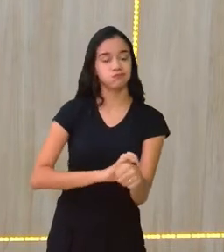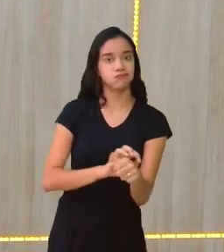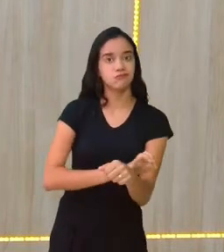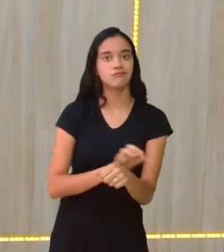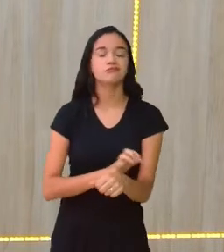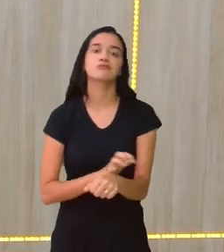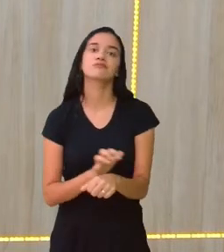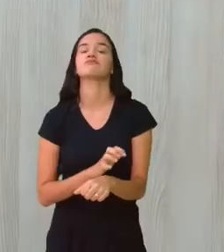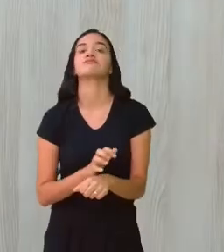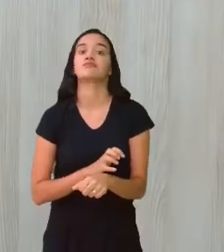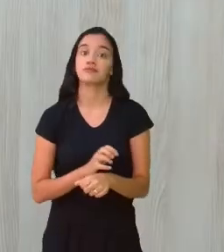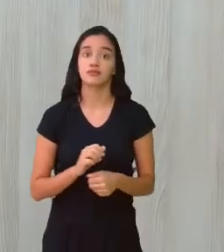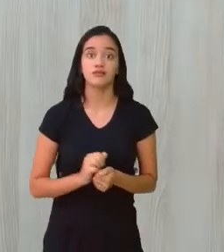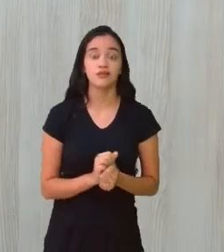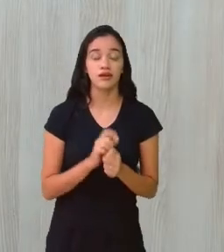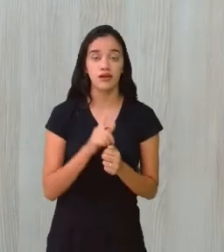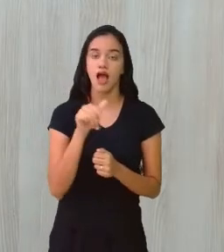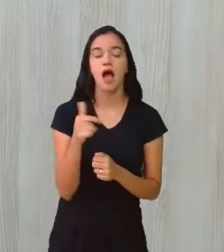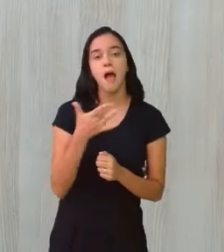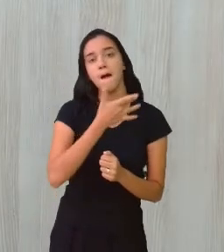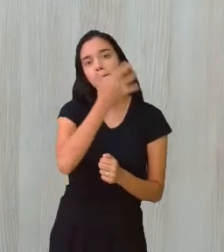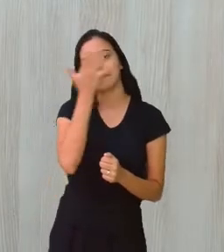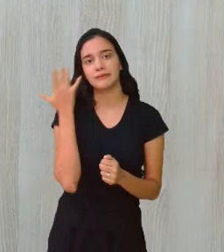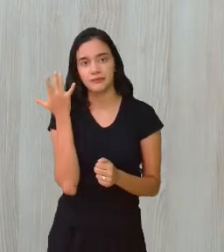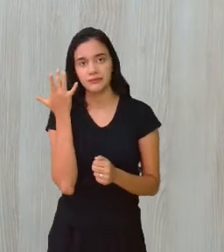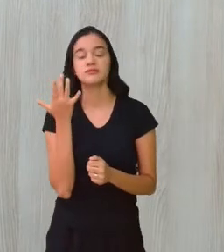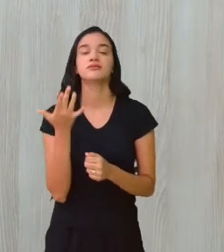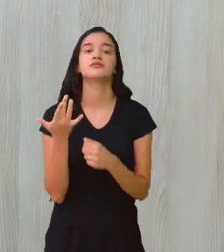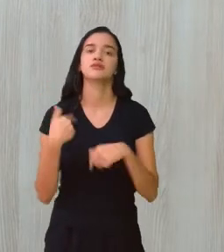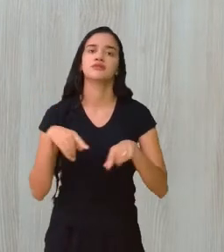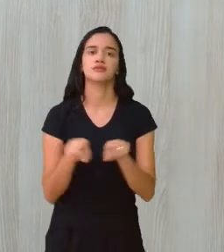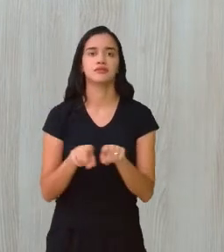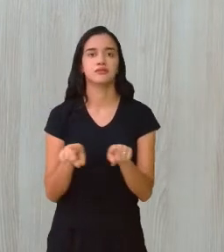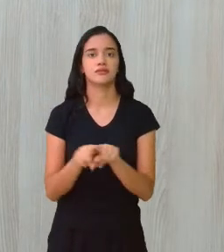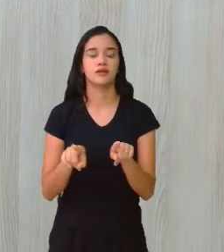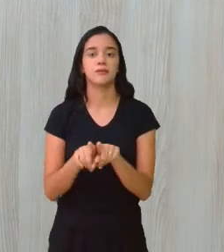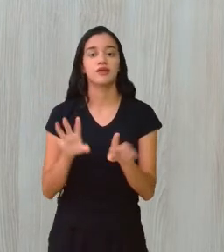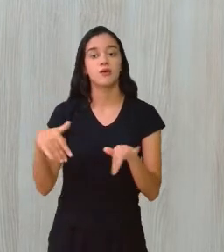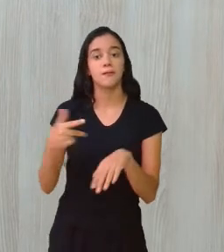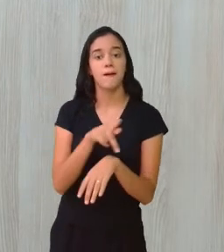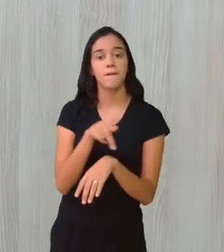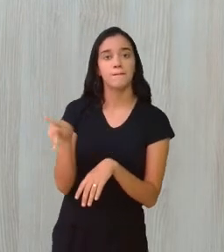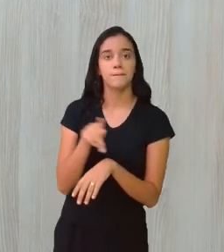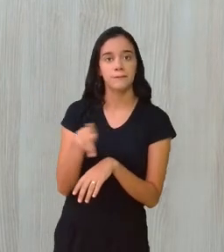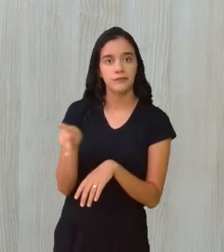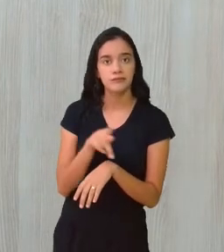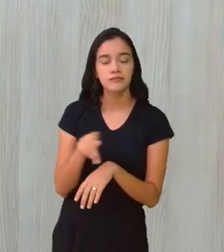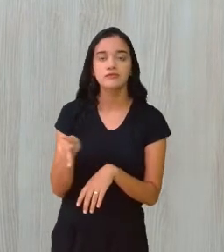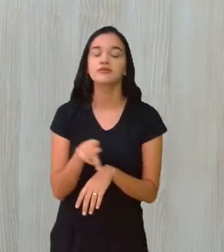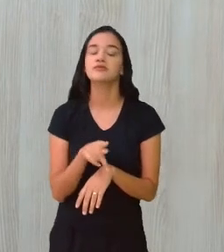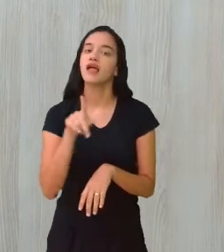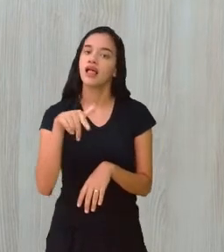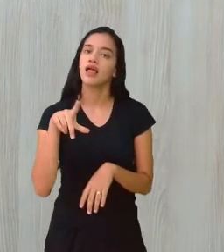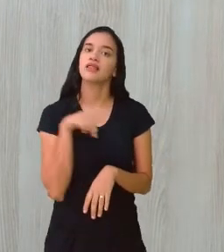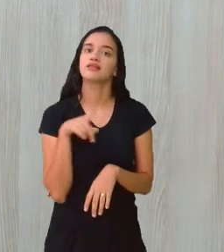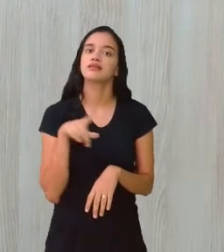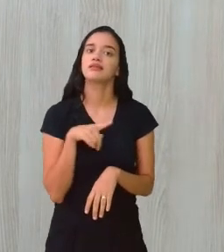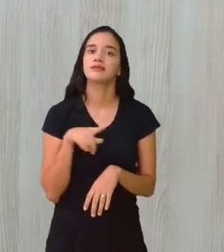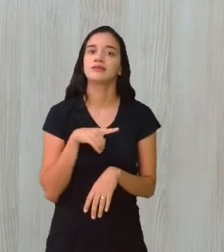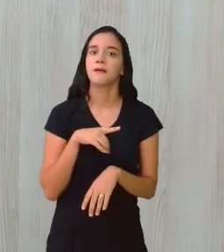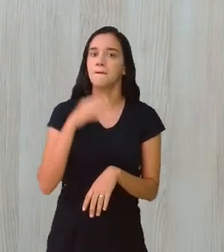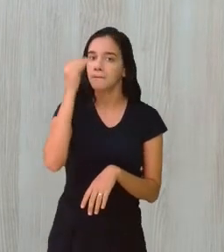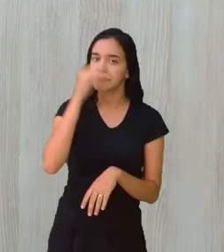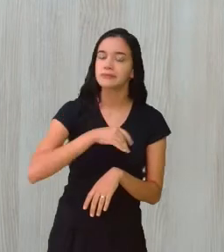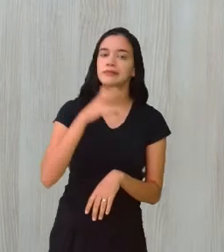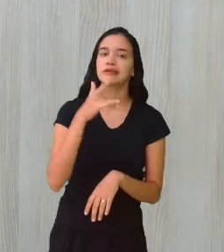Processo alérgico, né? Exatamente. Que muitas pessoas, além de, como a professora Carol colocou, né? Além de ter prejuízo